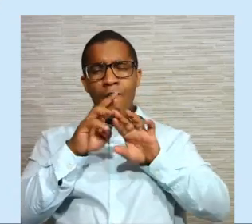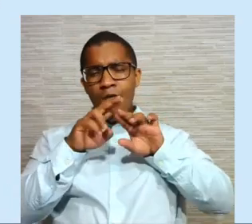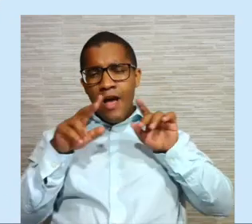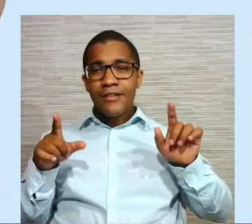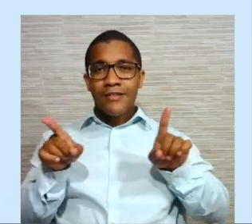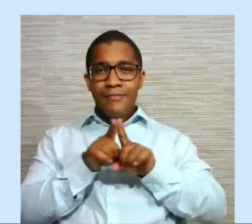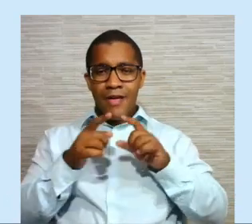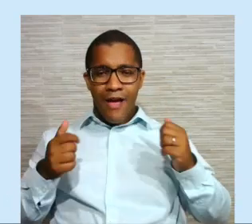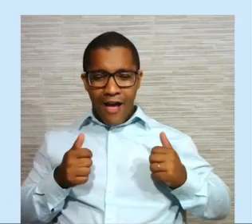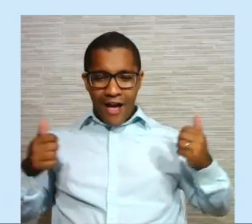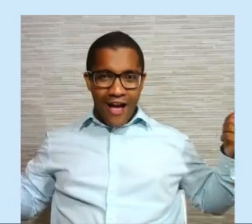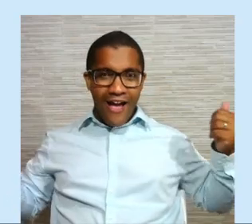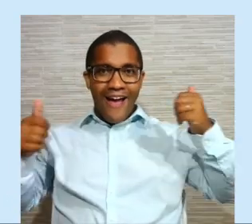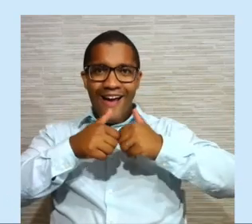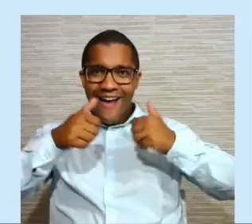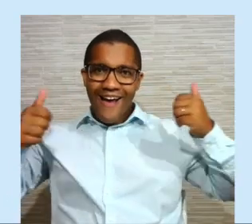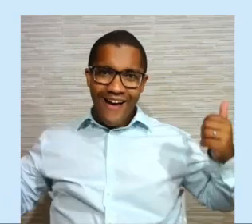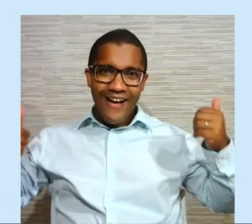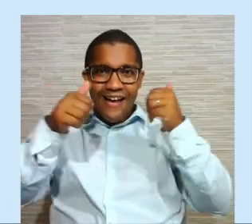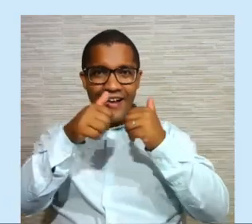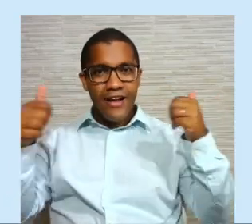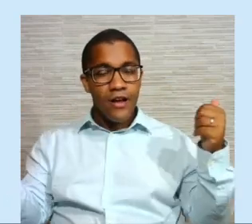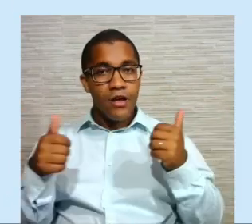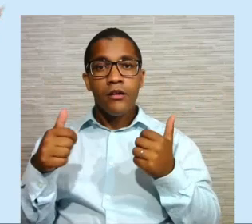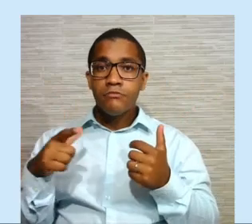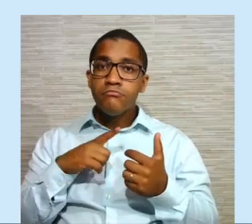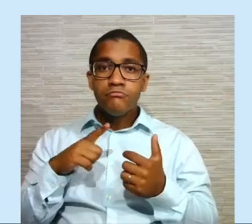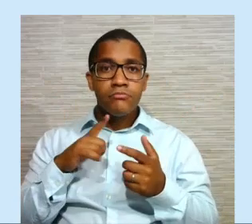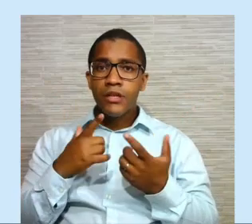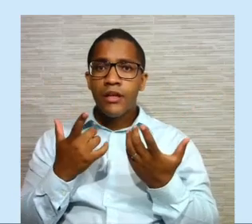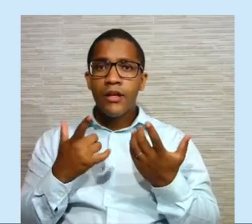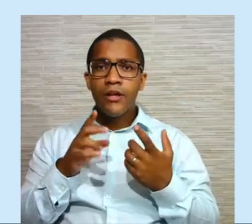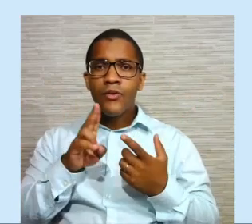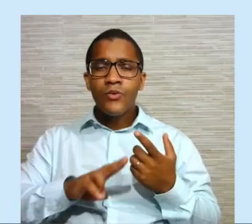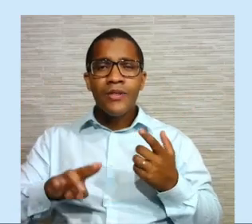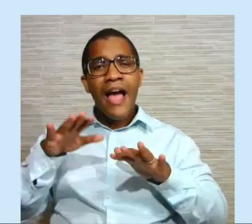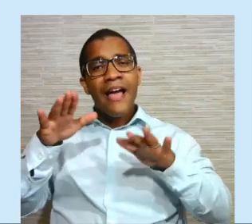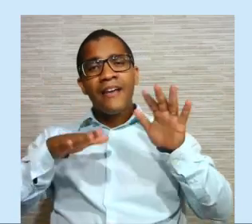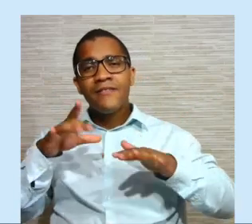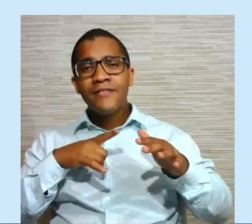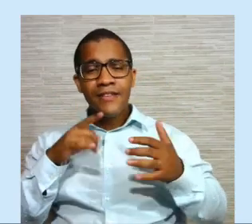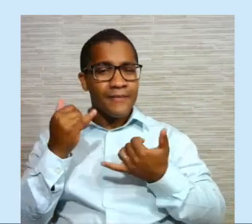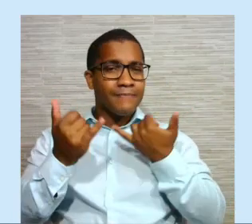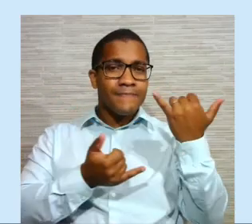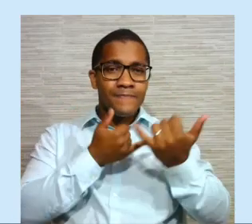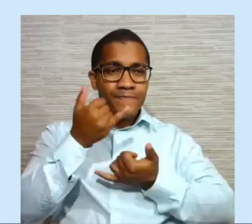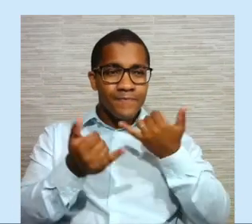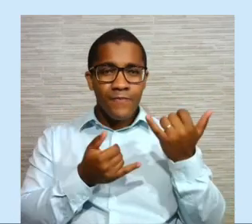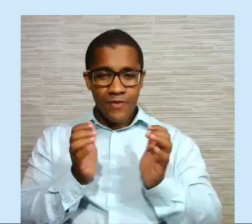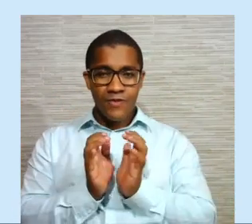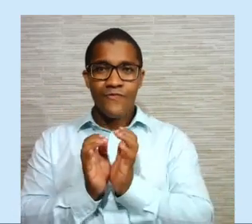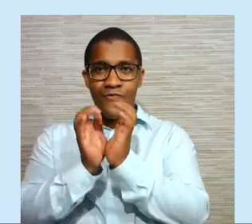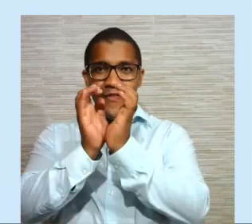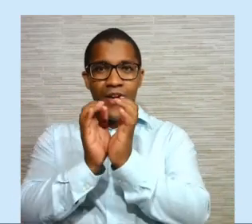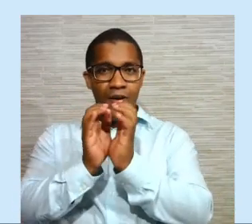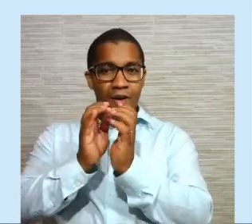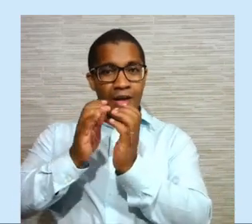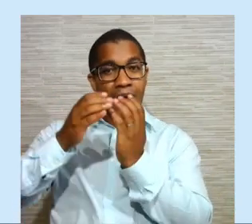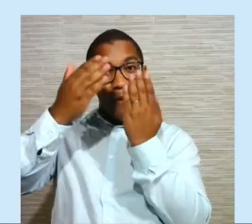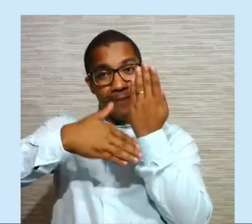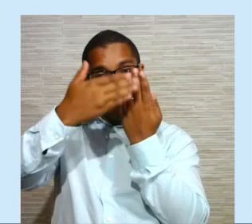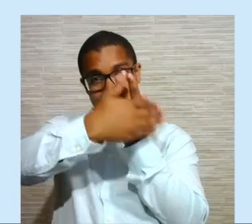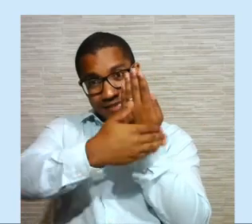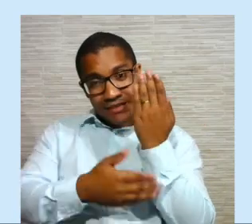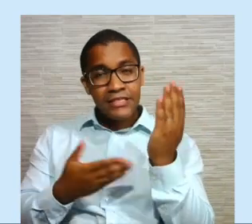tinha uma sanfona também que ele usava muito, né, no programa, e às vezes ele tinha uma brincadeira de troféu